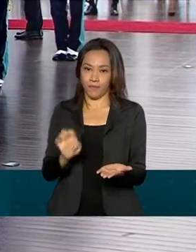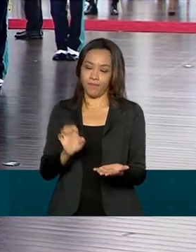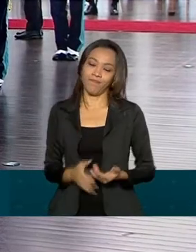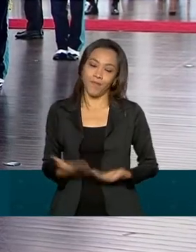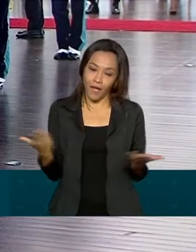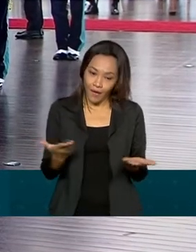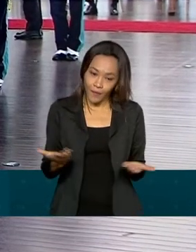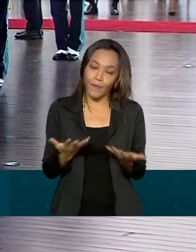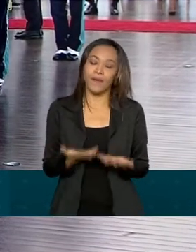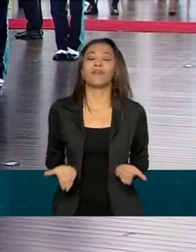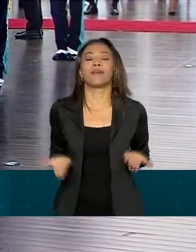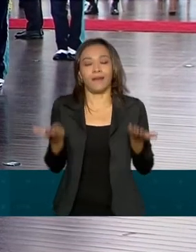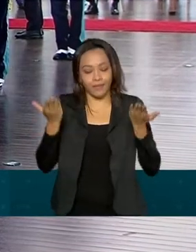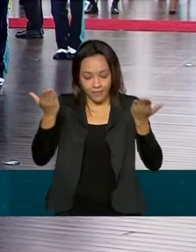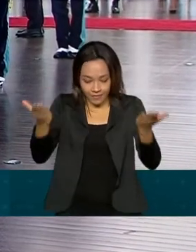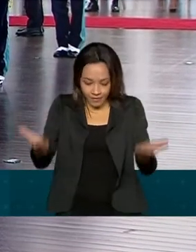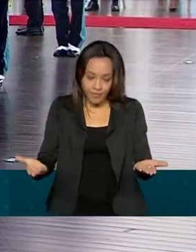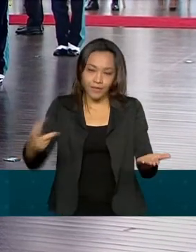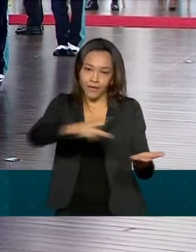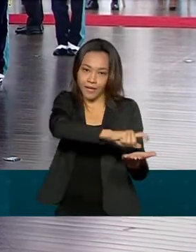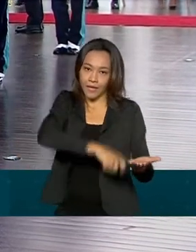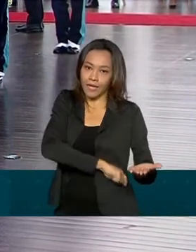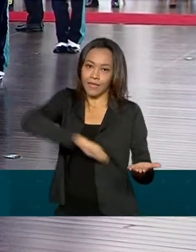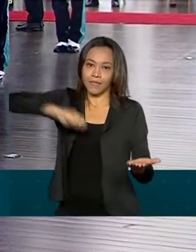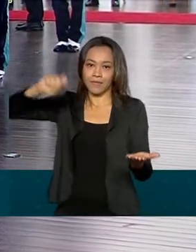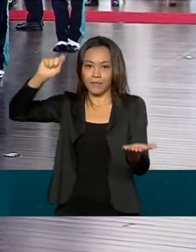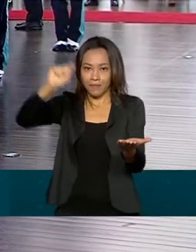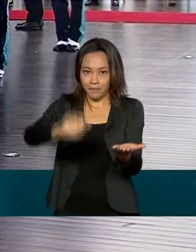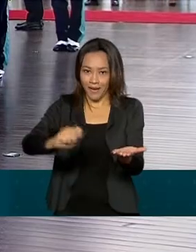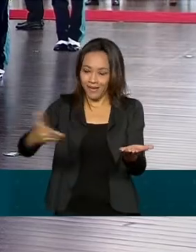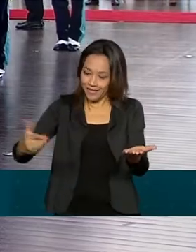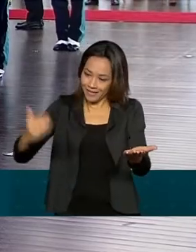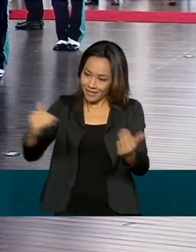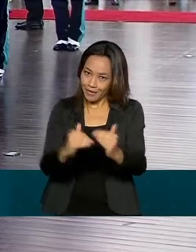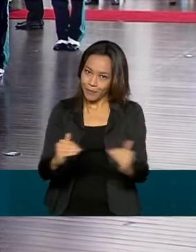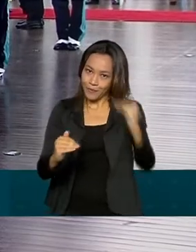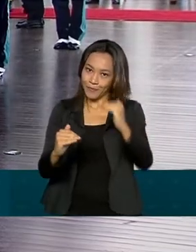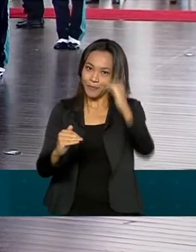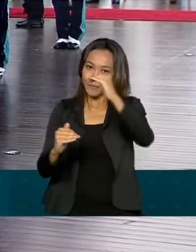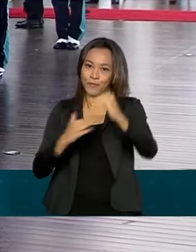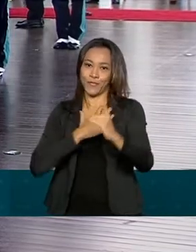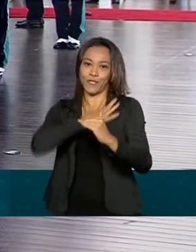paraninfos a realizarem a entrega da IES e aos oficiais-generais promovidos